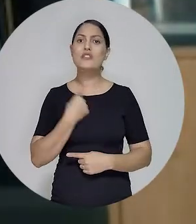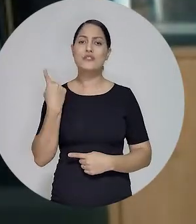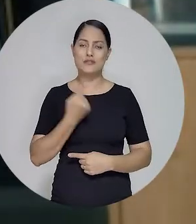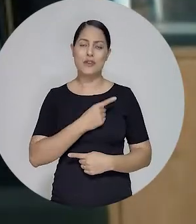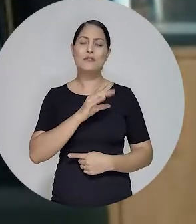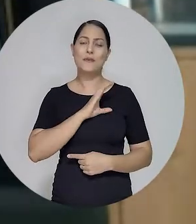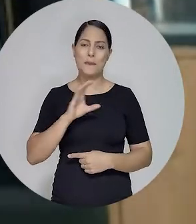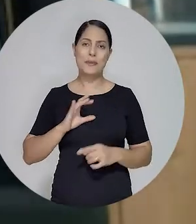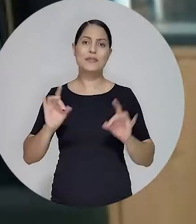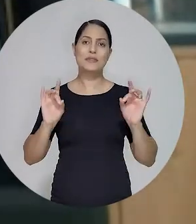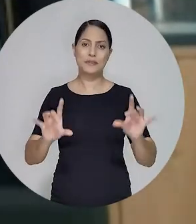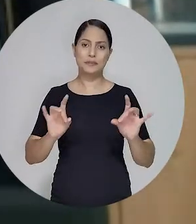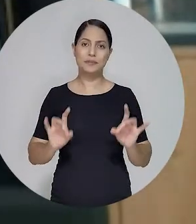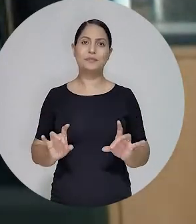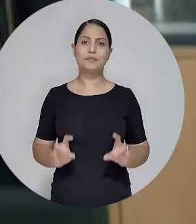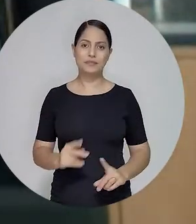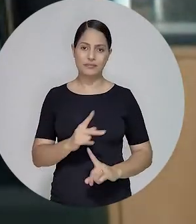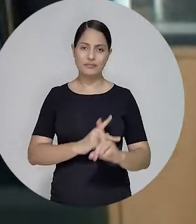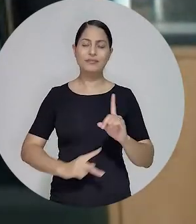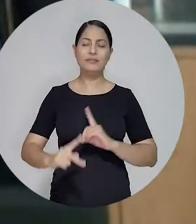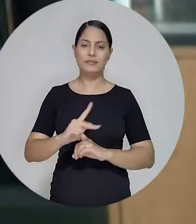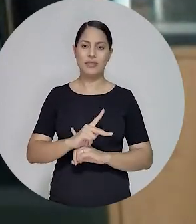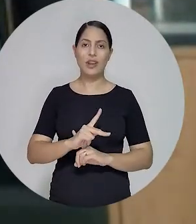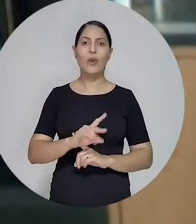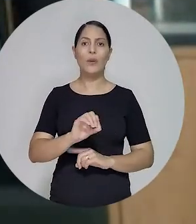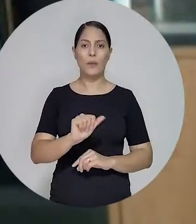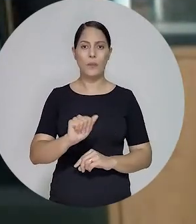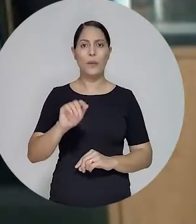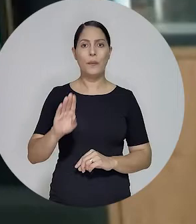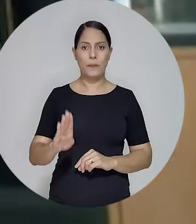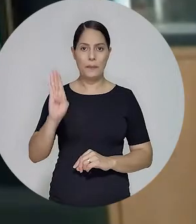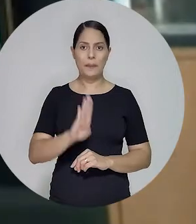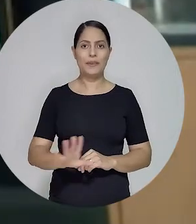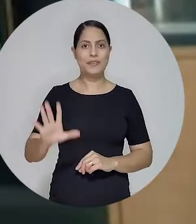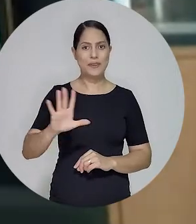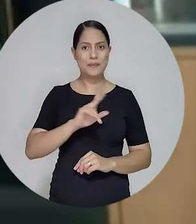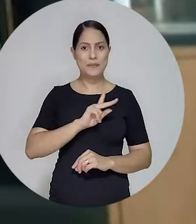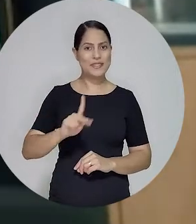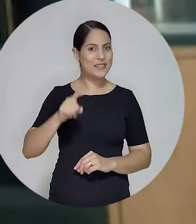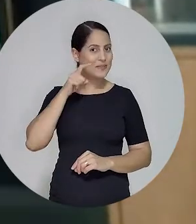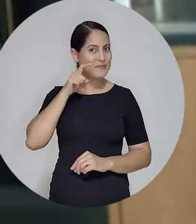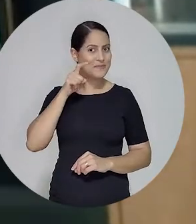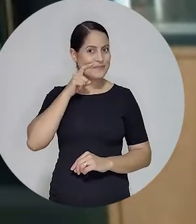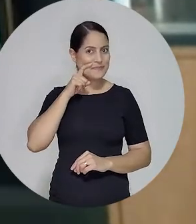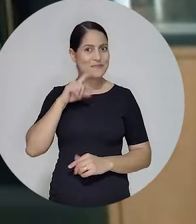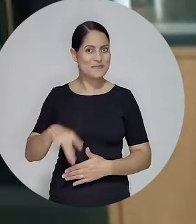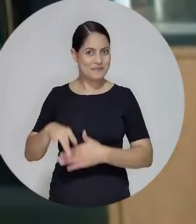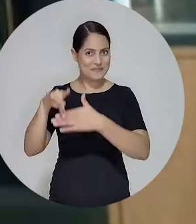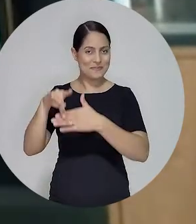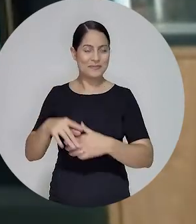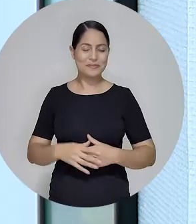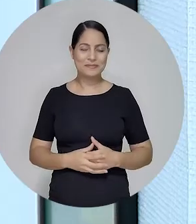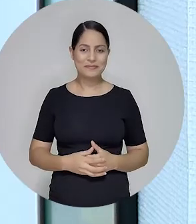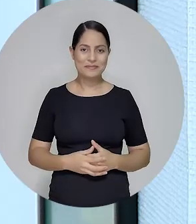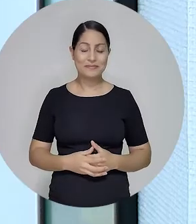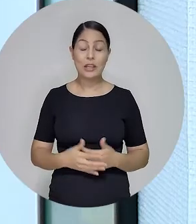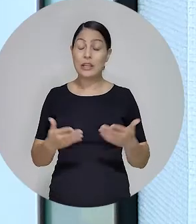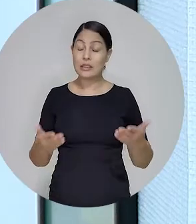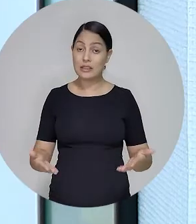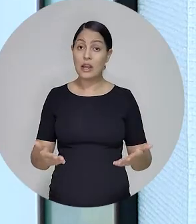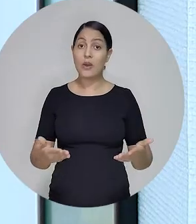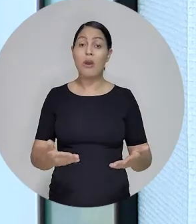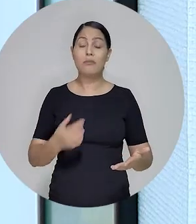avanço, mais uma conquista da nossa Comissão Especial de Direito Previdenciário e da OAB Nacional, comandada pelo presidente Beto Simonetti. A